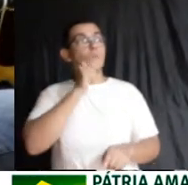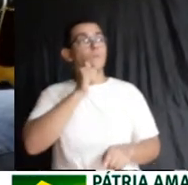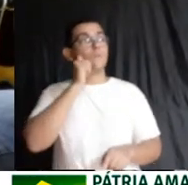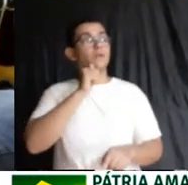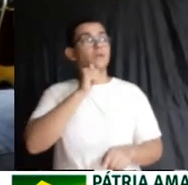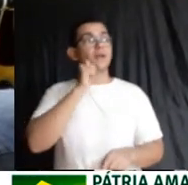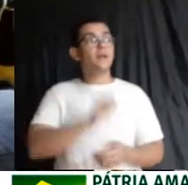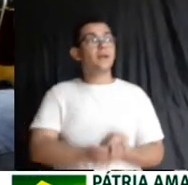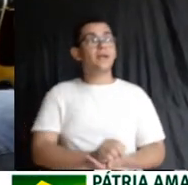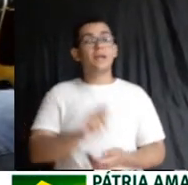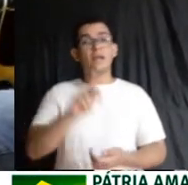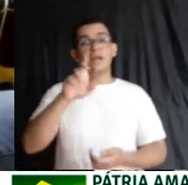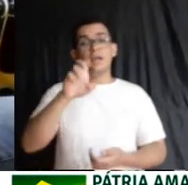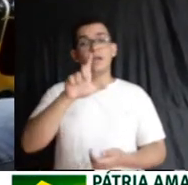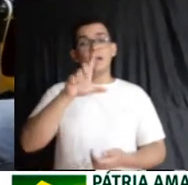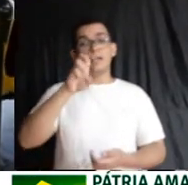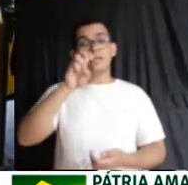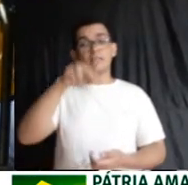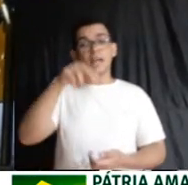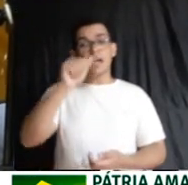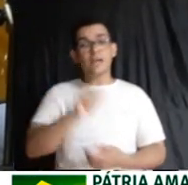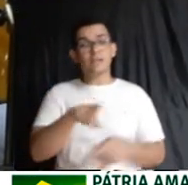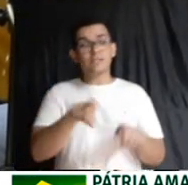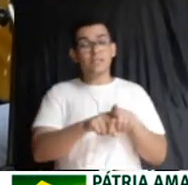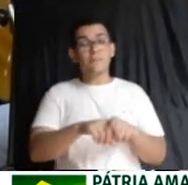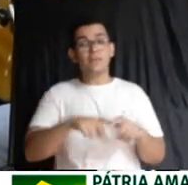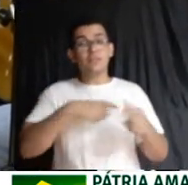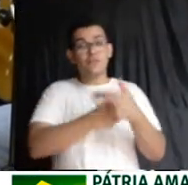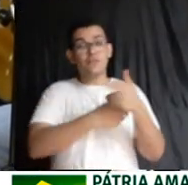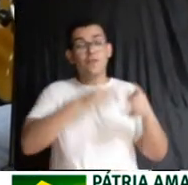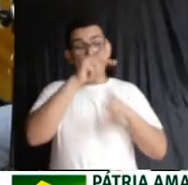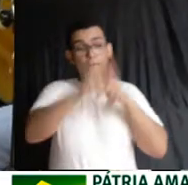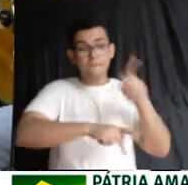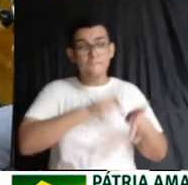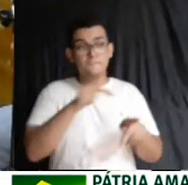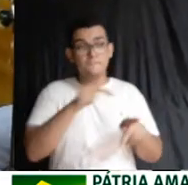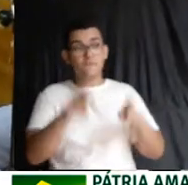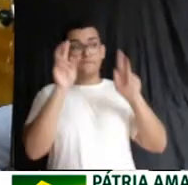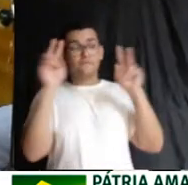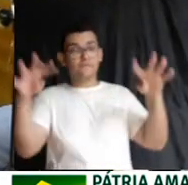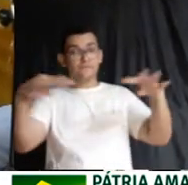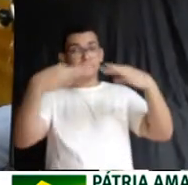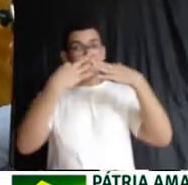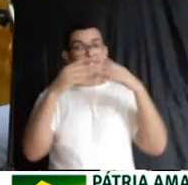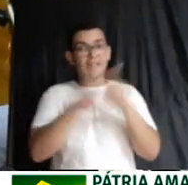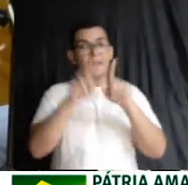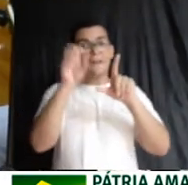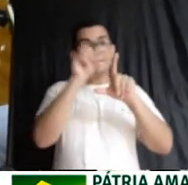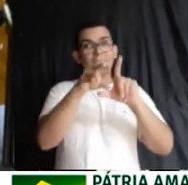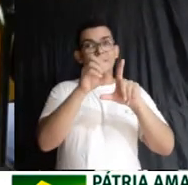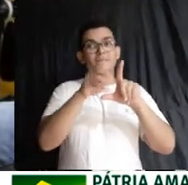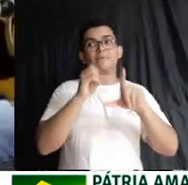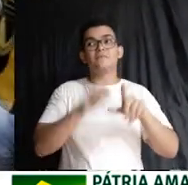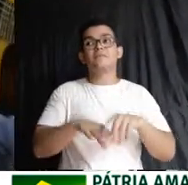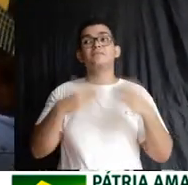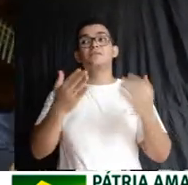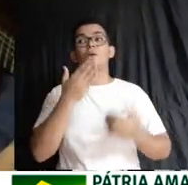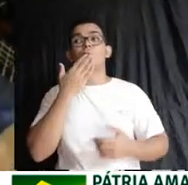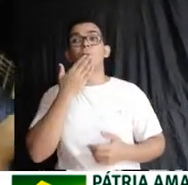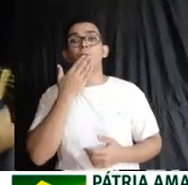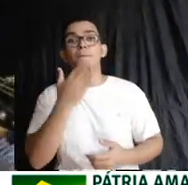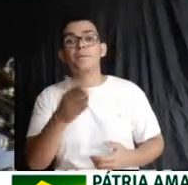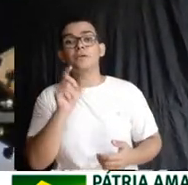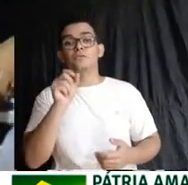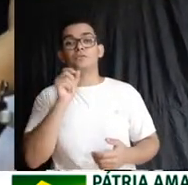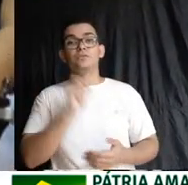Meu distrito, onde eu cresci. Olha aí, o povo de lá está assistindo. Manda compartilhar lá. Fala pro pessoal aí. Peso, compartilha aí pro povo. Vê a